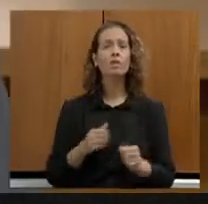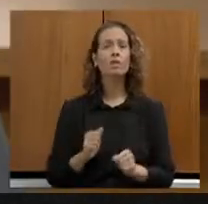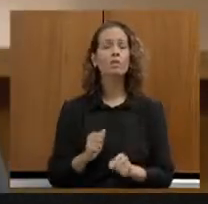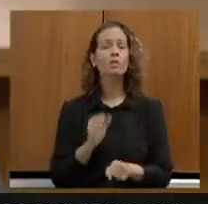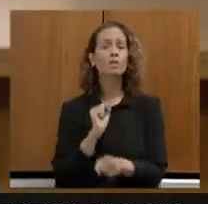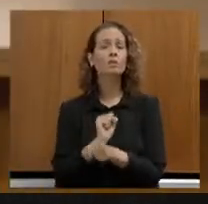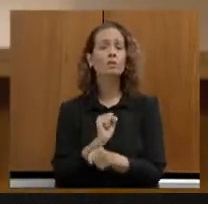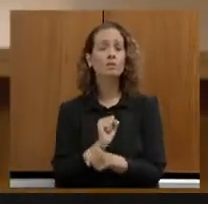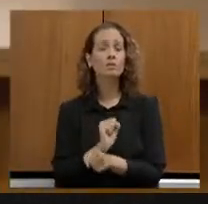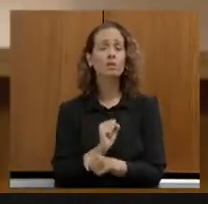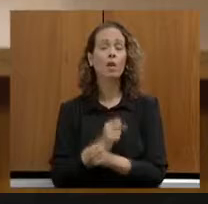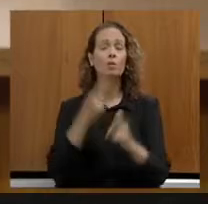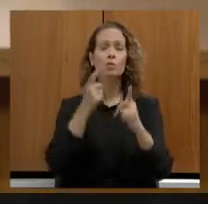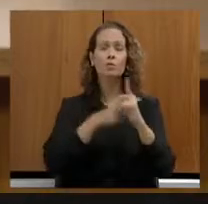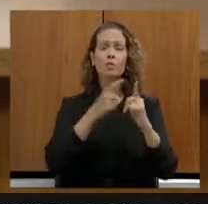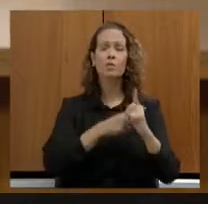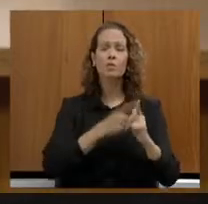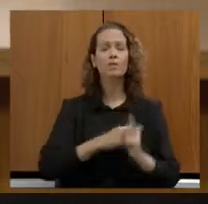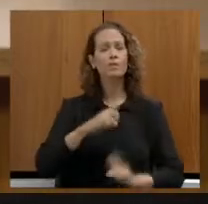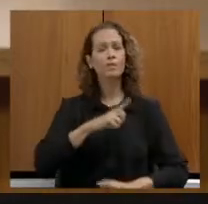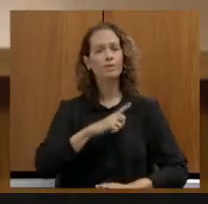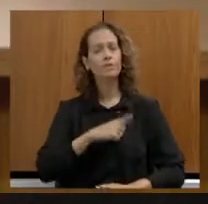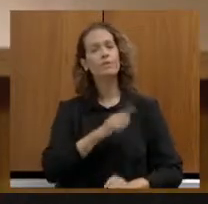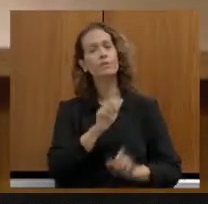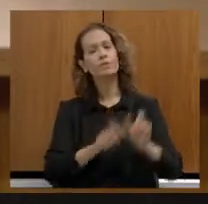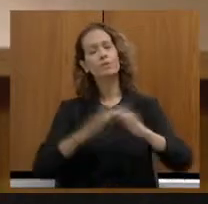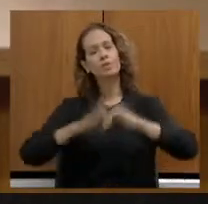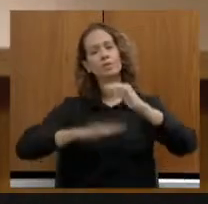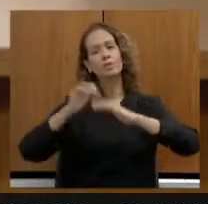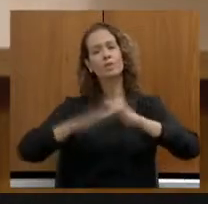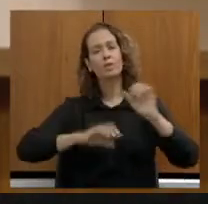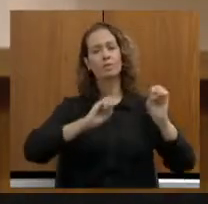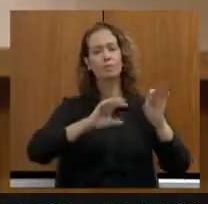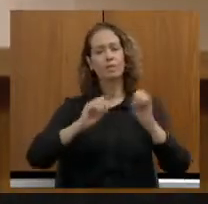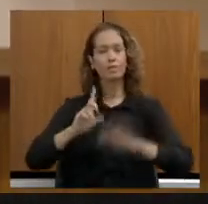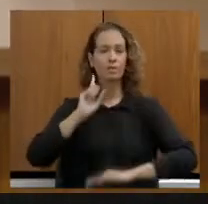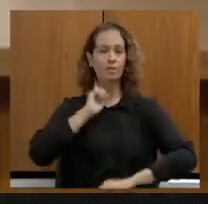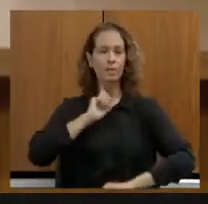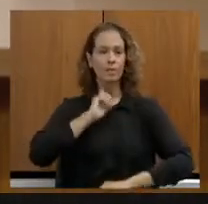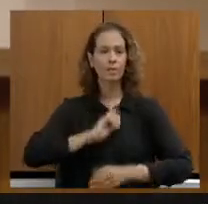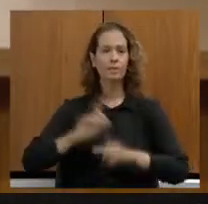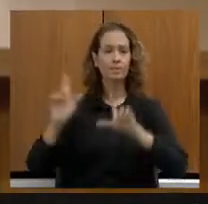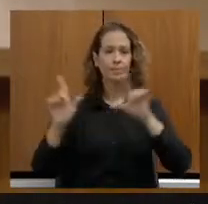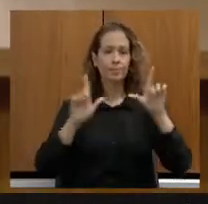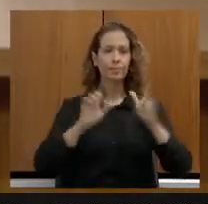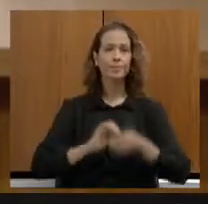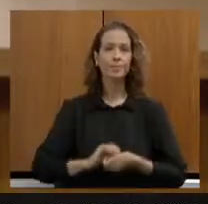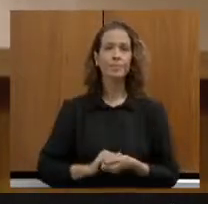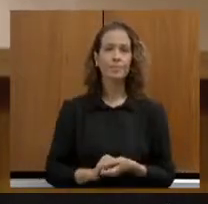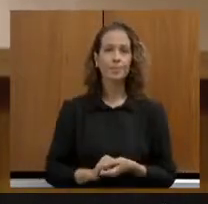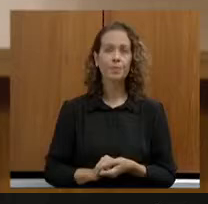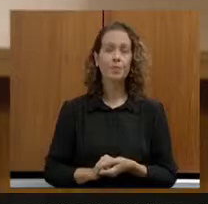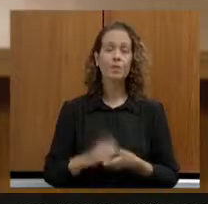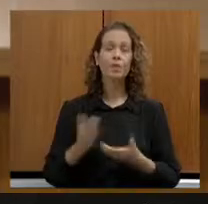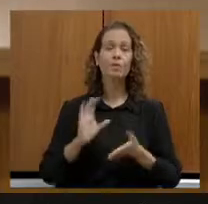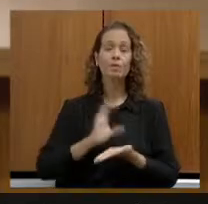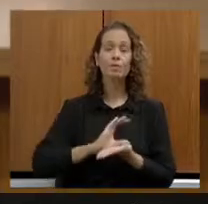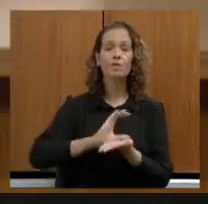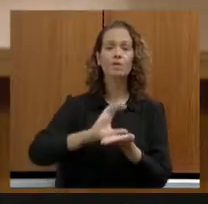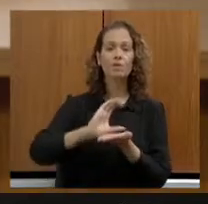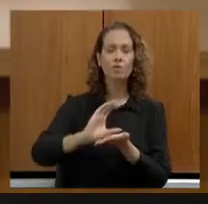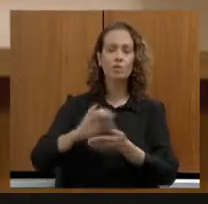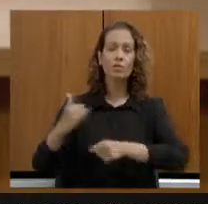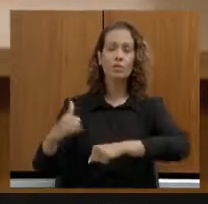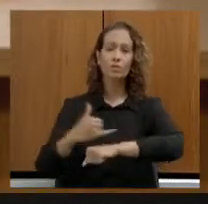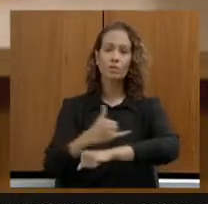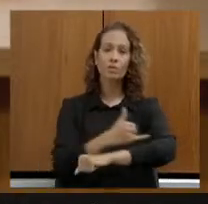deixado tantas dívidas com o servidor da educação Mineiro por favor em relação aos investimentos de infraestrutura